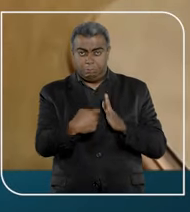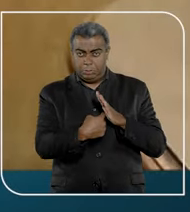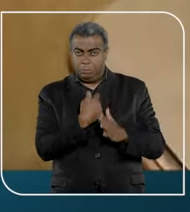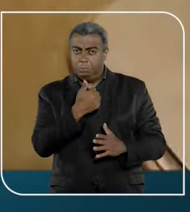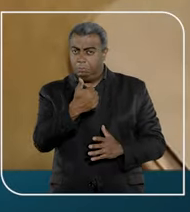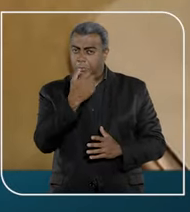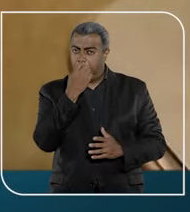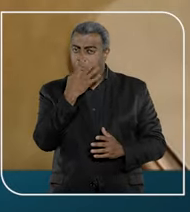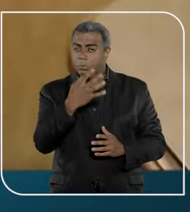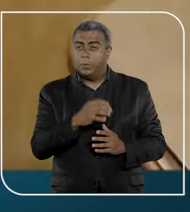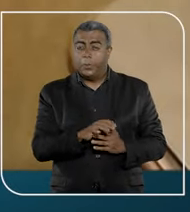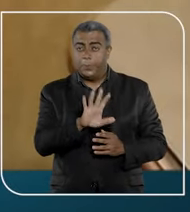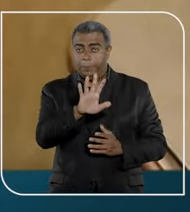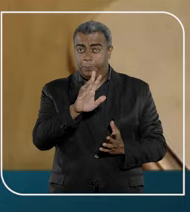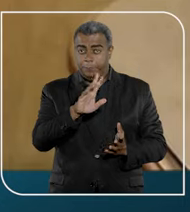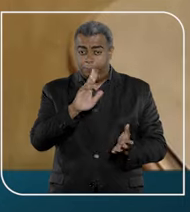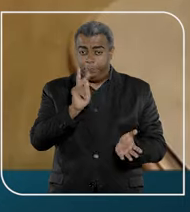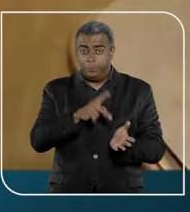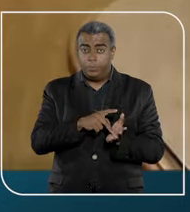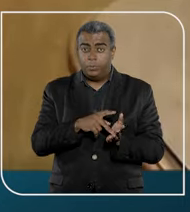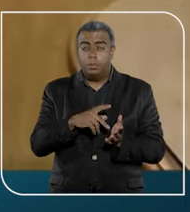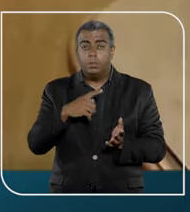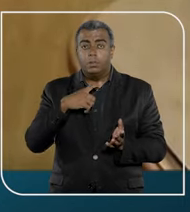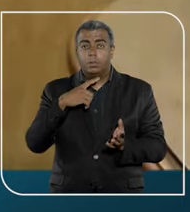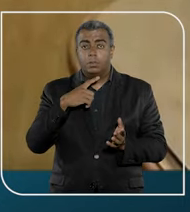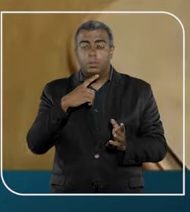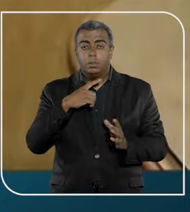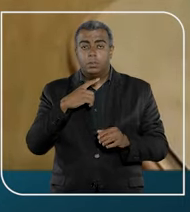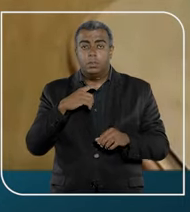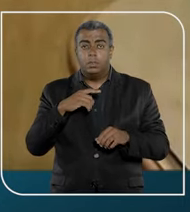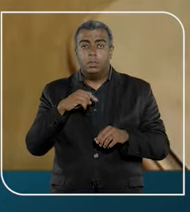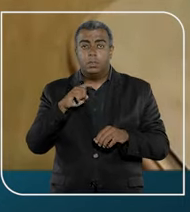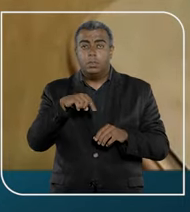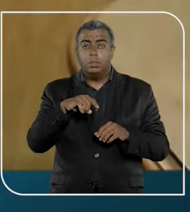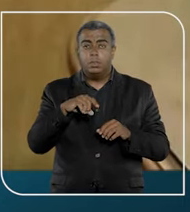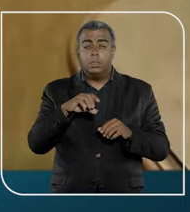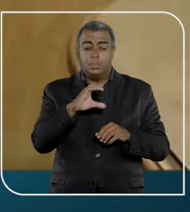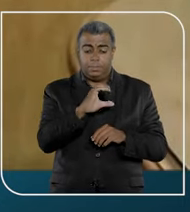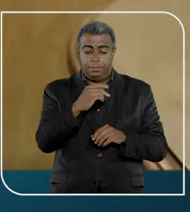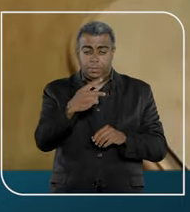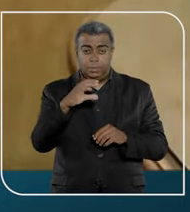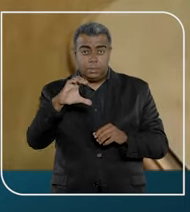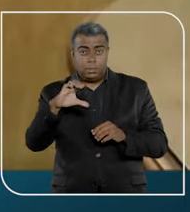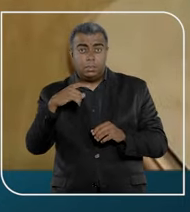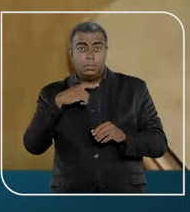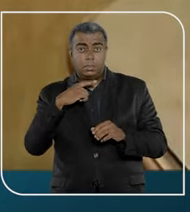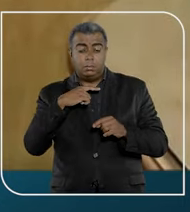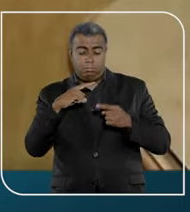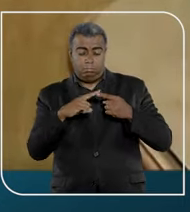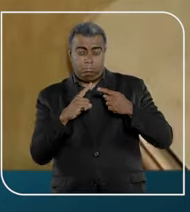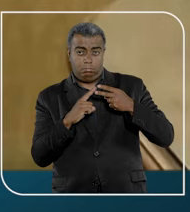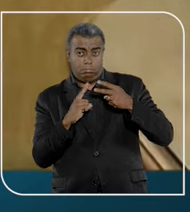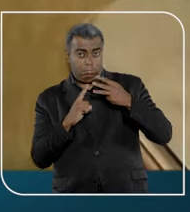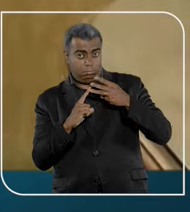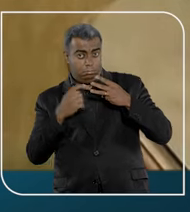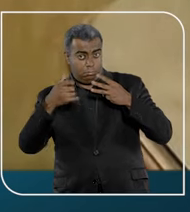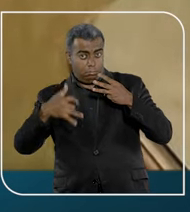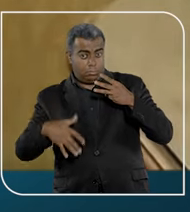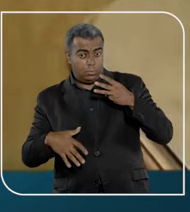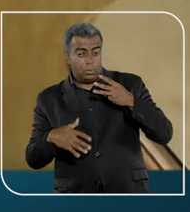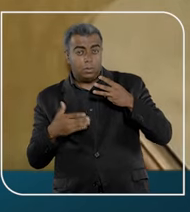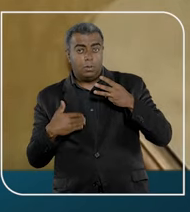Boa pergunta, Fátima. Na verdade, nós temos previsão no Código de Processo Civil de três